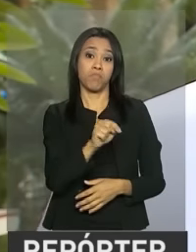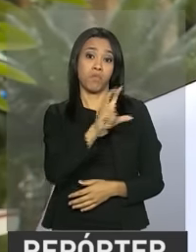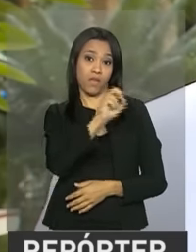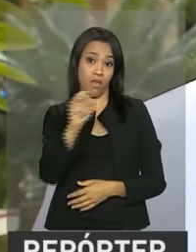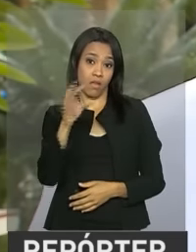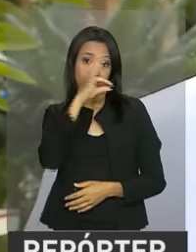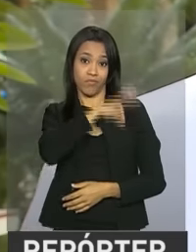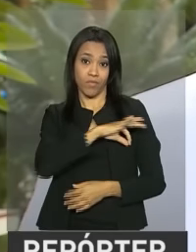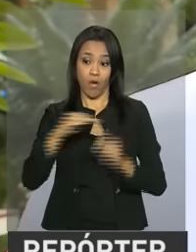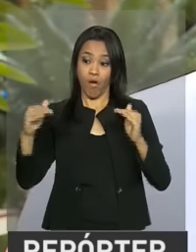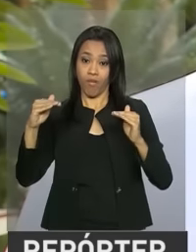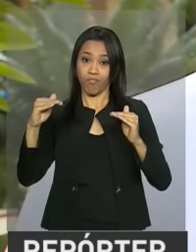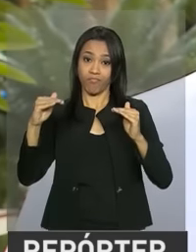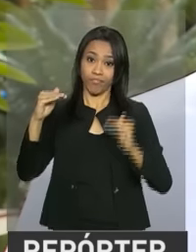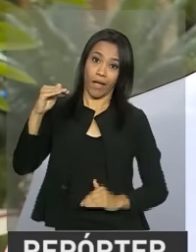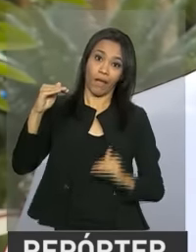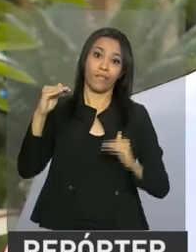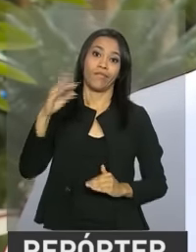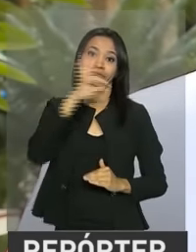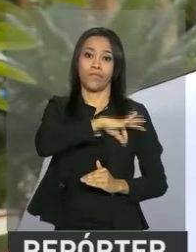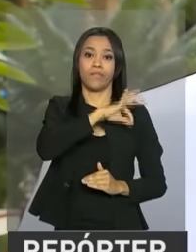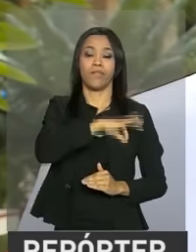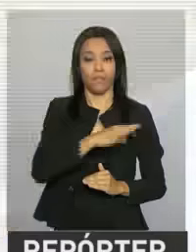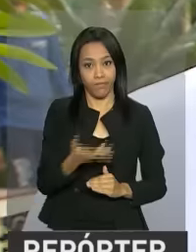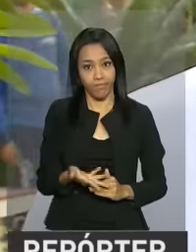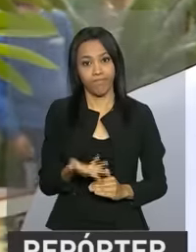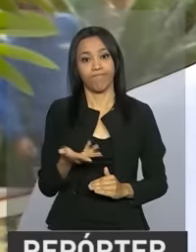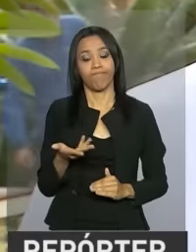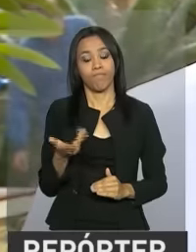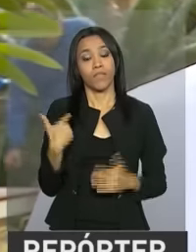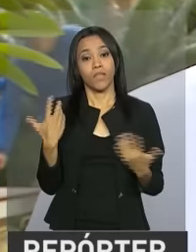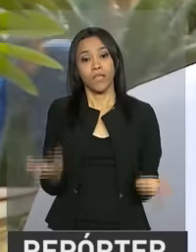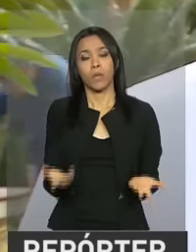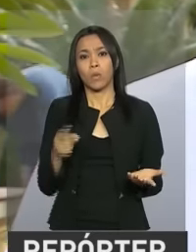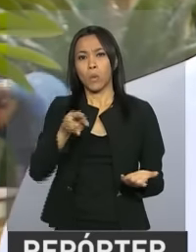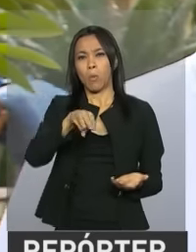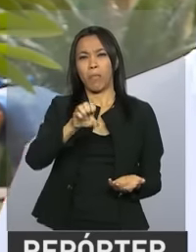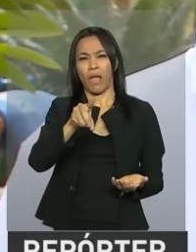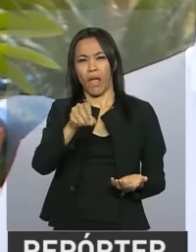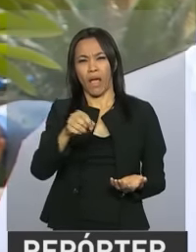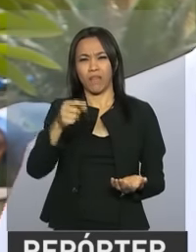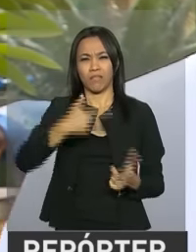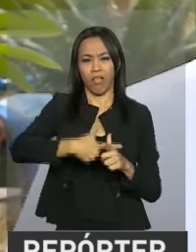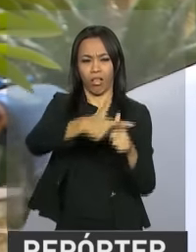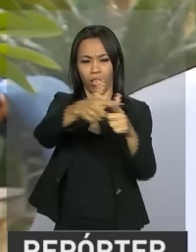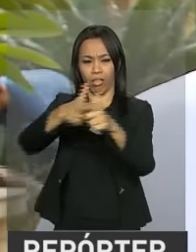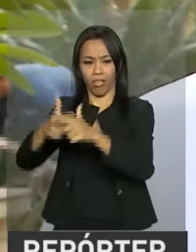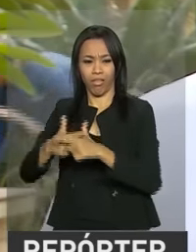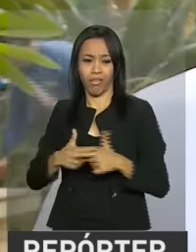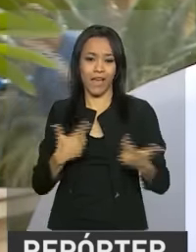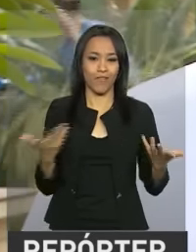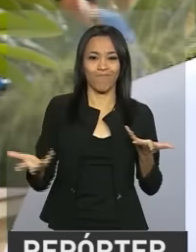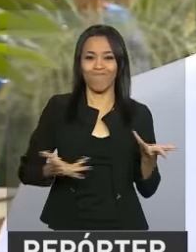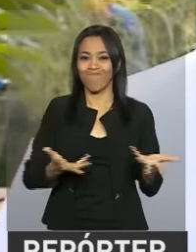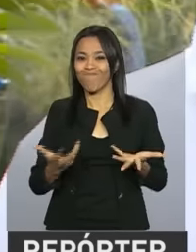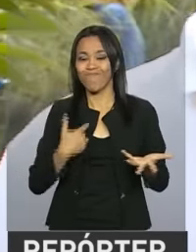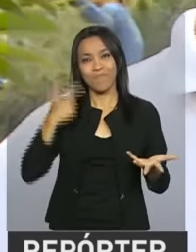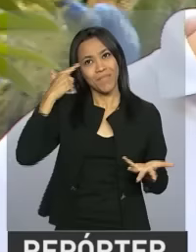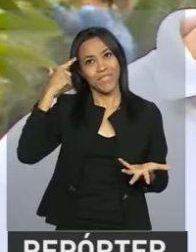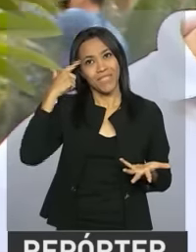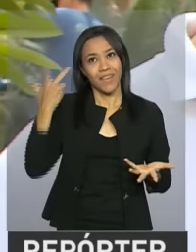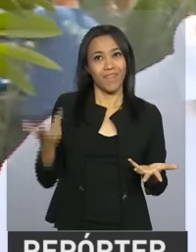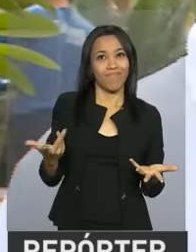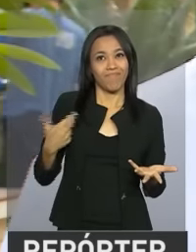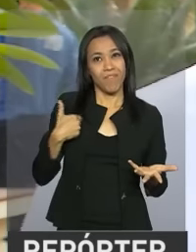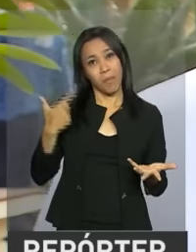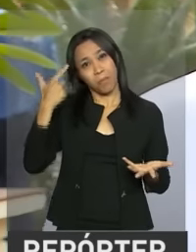né? Então foi uma queda considerável, né? O mercado estava em crise, não tinha muita escolha, né? Aí vem aquele pensamento, né? Dar um